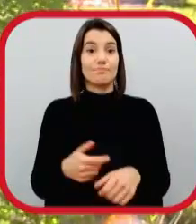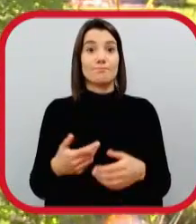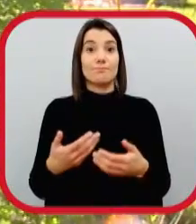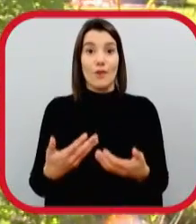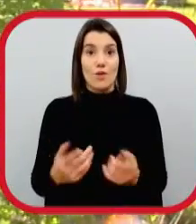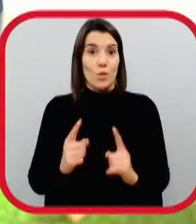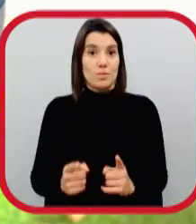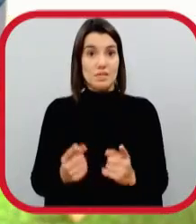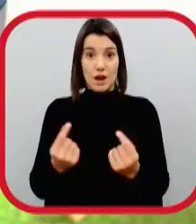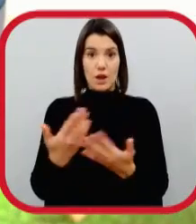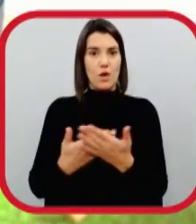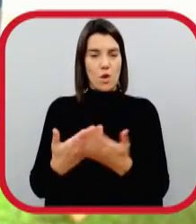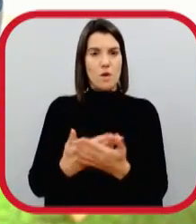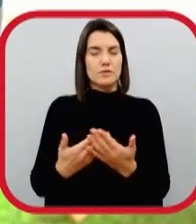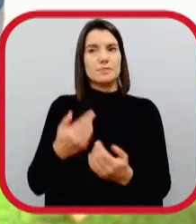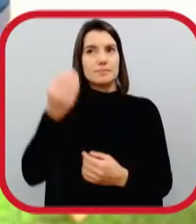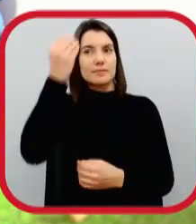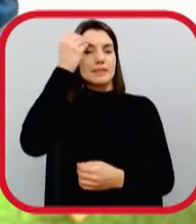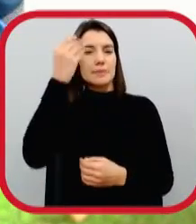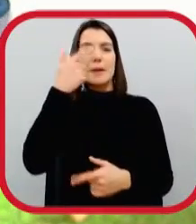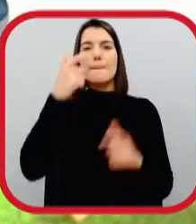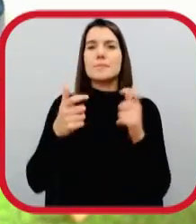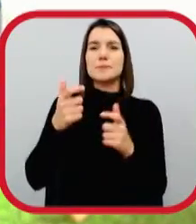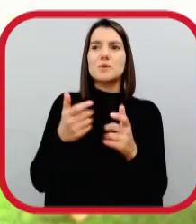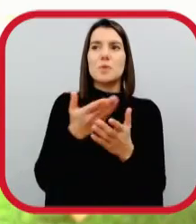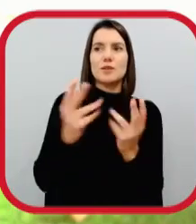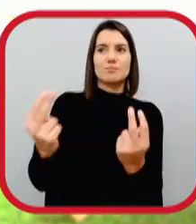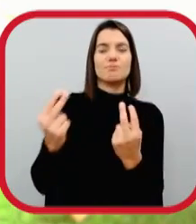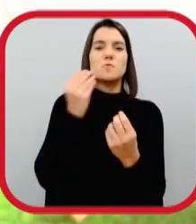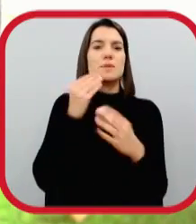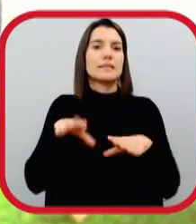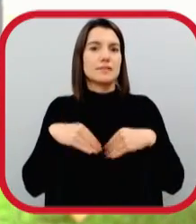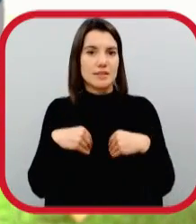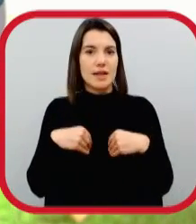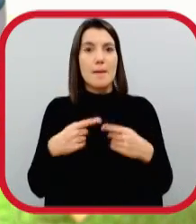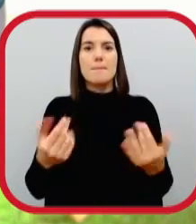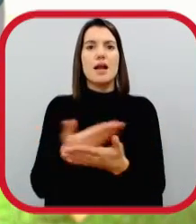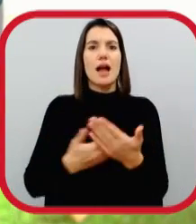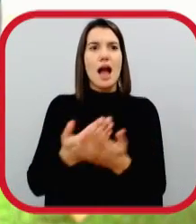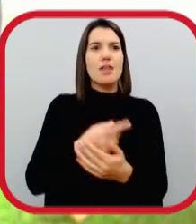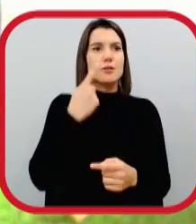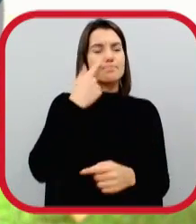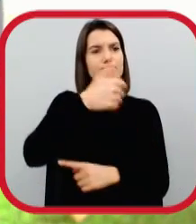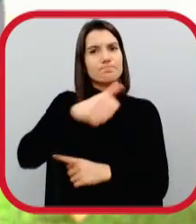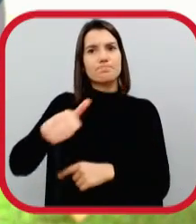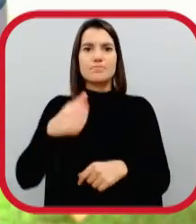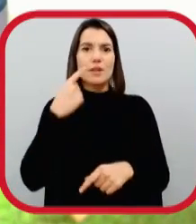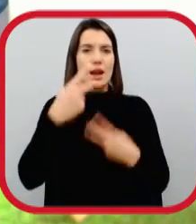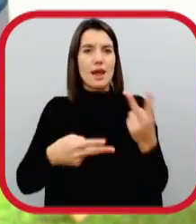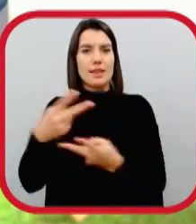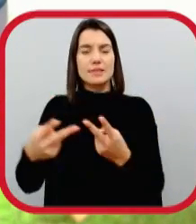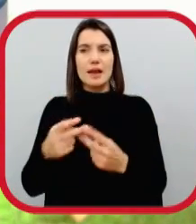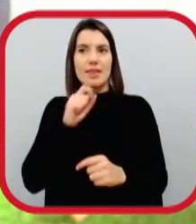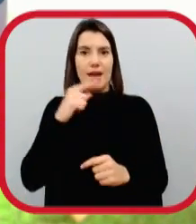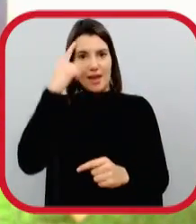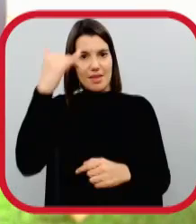No momento de começar um negócio, interessa saber como é que o público vai receber. Analisar o mercado é um passo fundamental à